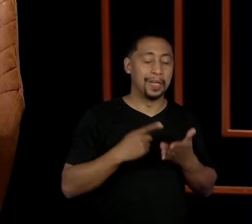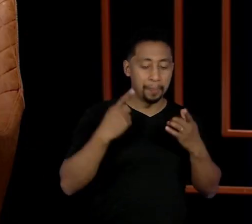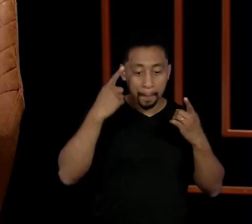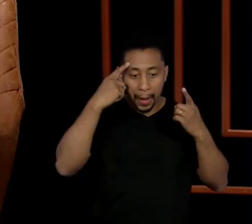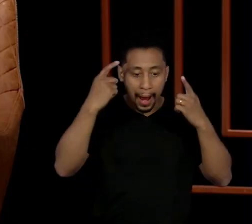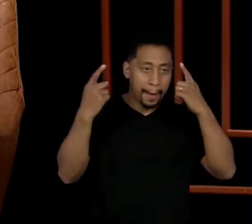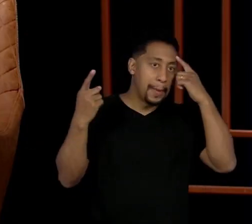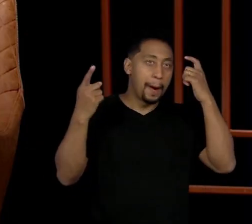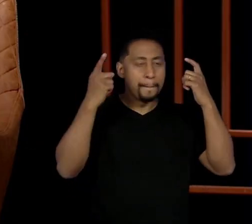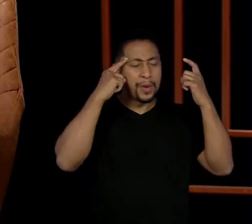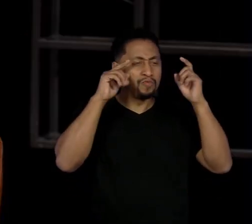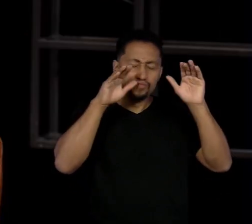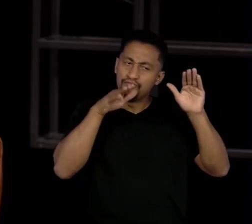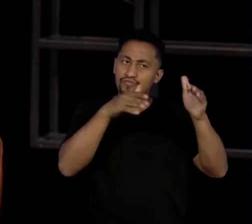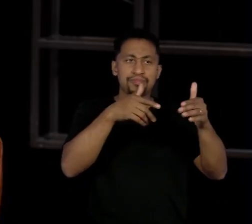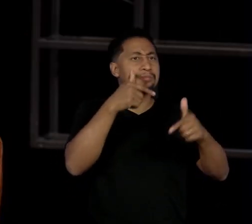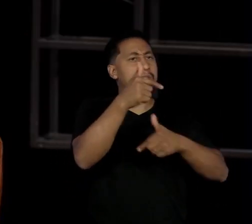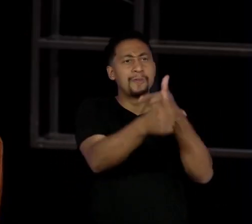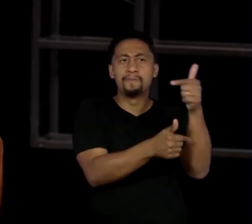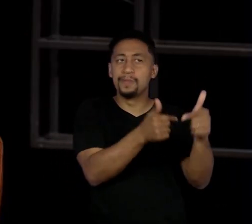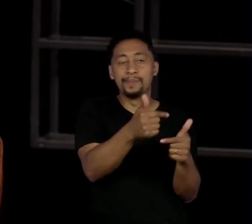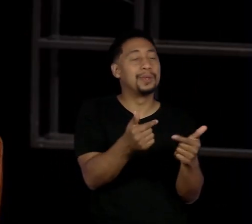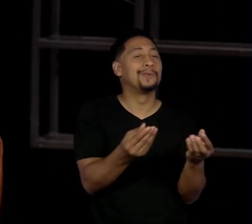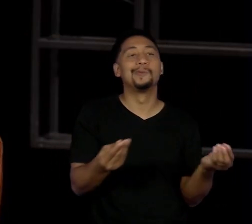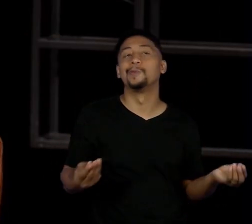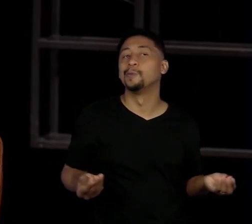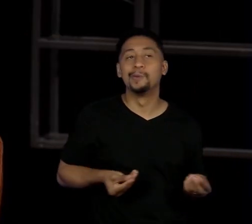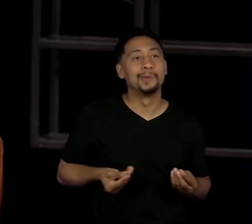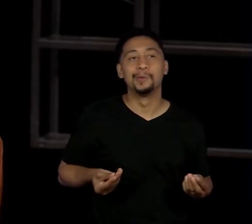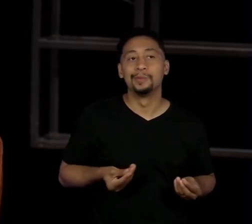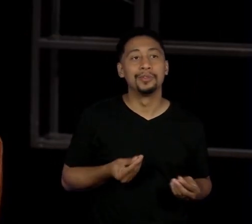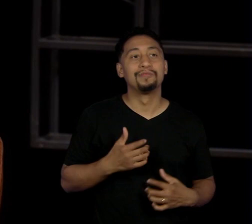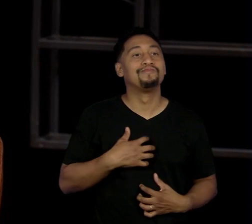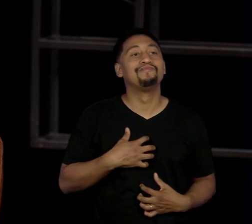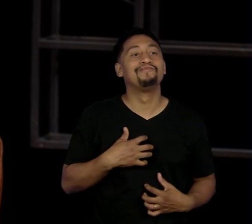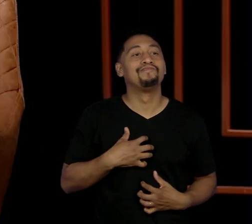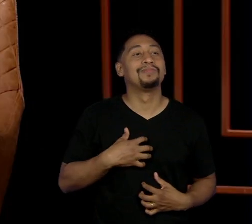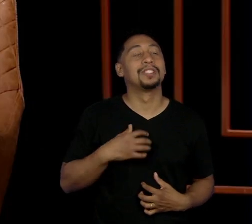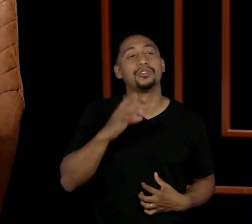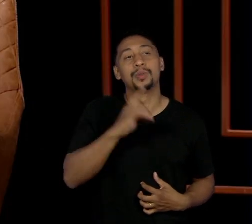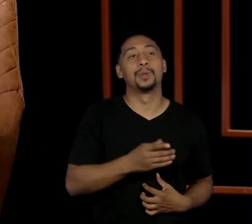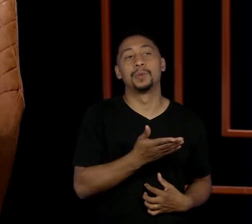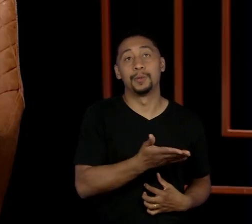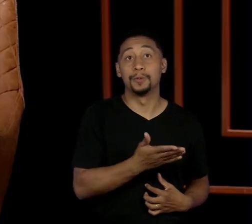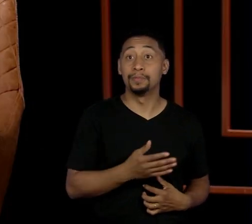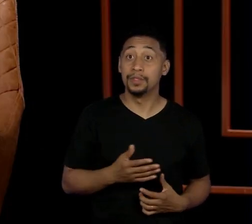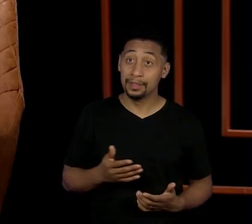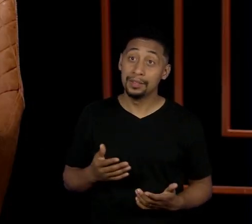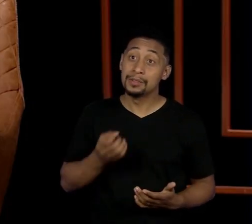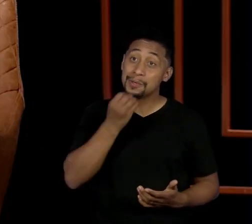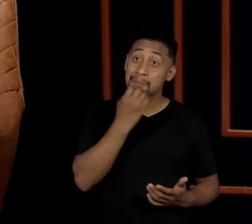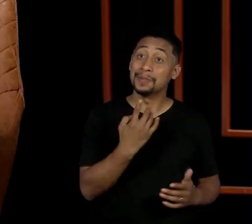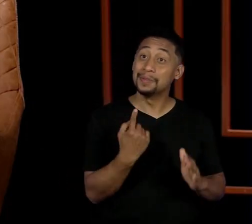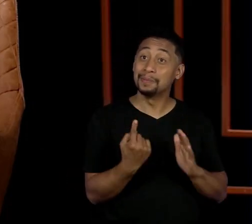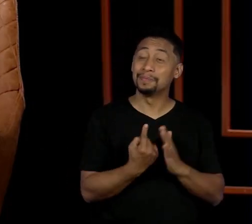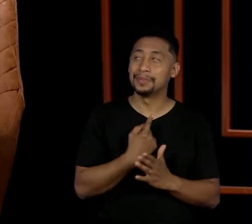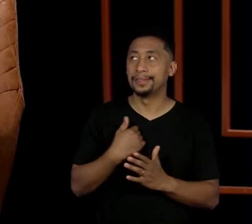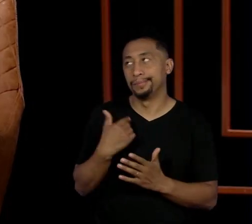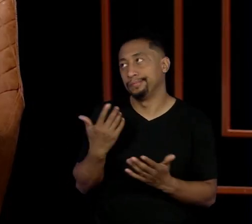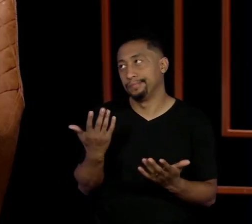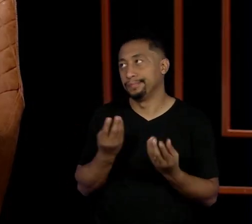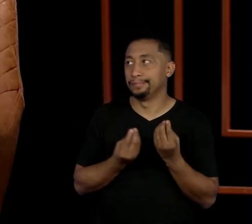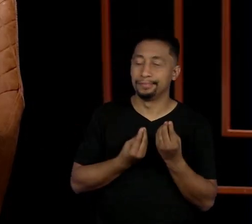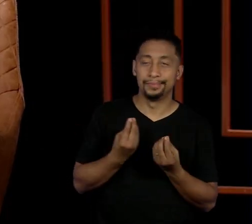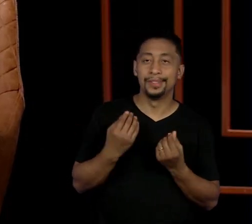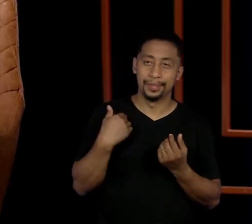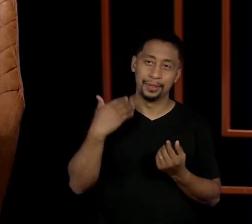e altamente determinado no trabalho dele, né? Como é que foi ser dirigido por ele? Amor, é muito bom você estar perguntando isso, porque é o seguinte, eu, pelo menos